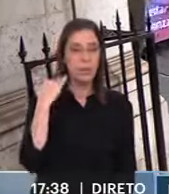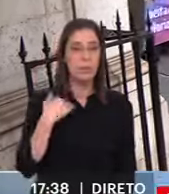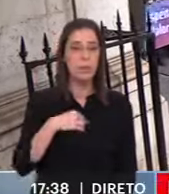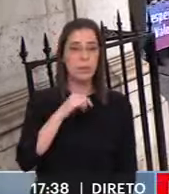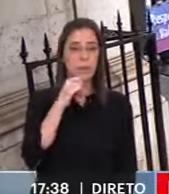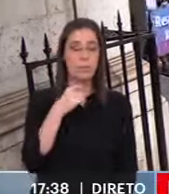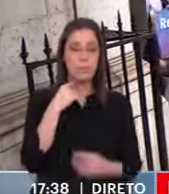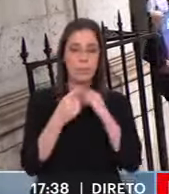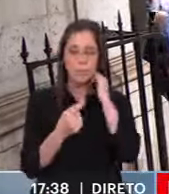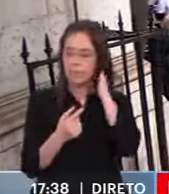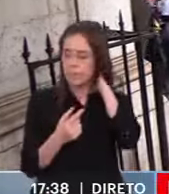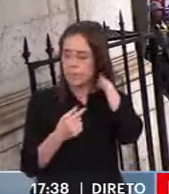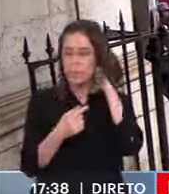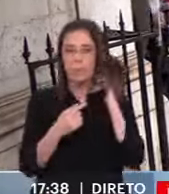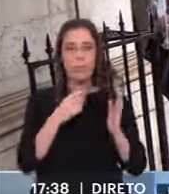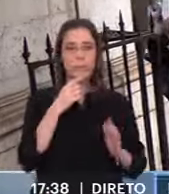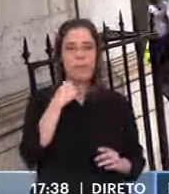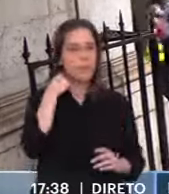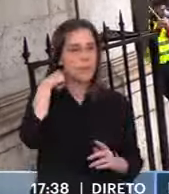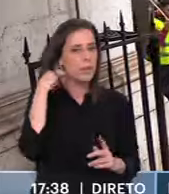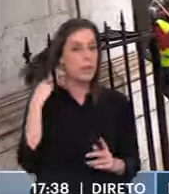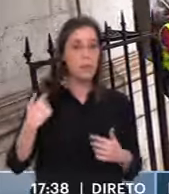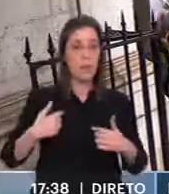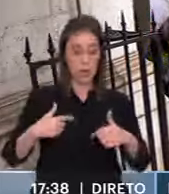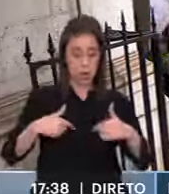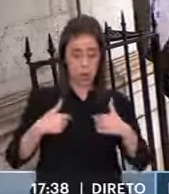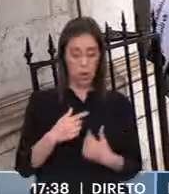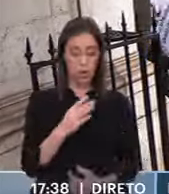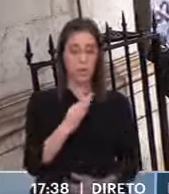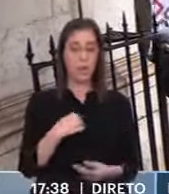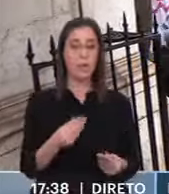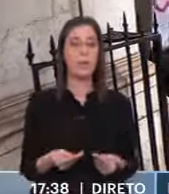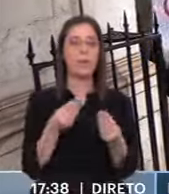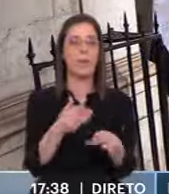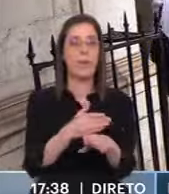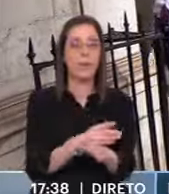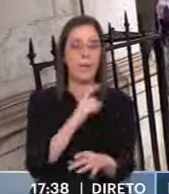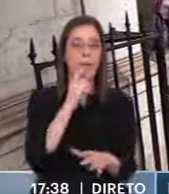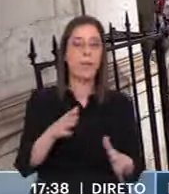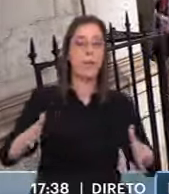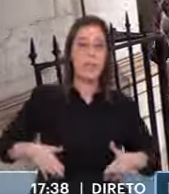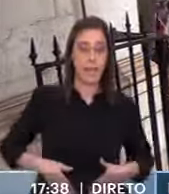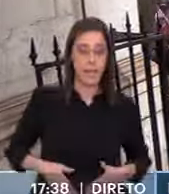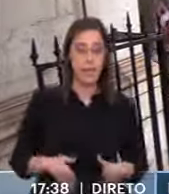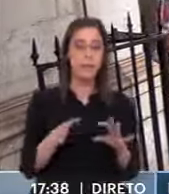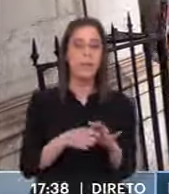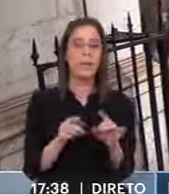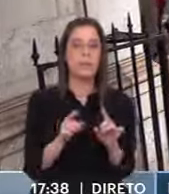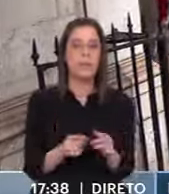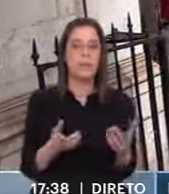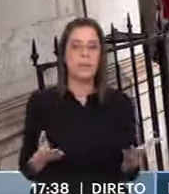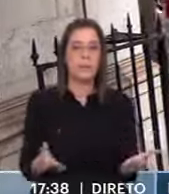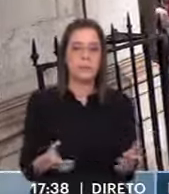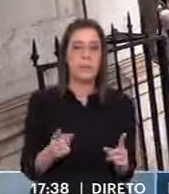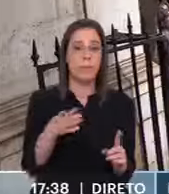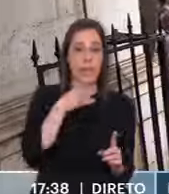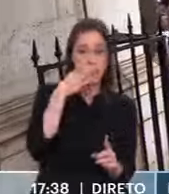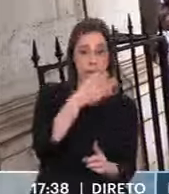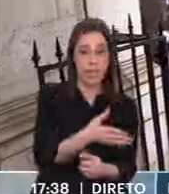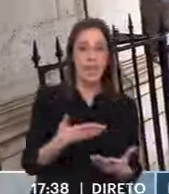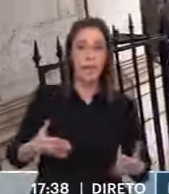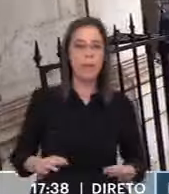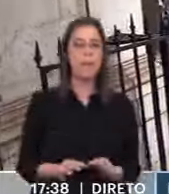a este propósito, até porque a FENPROF foi quem entregou o pré-aviso de greve, tem a ver com isto que o Filinto acaba de